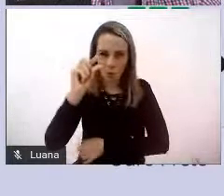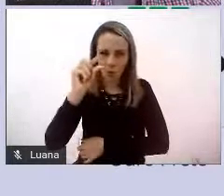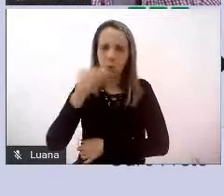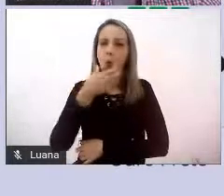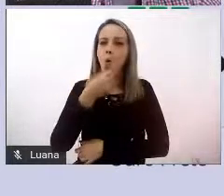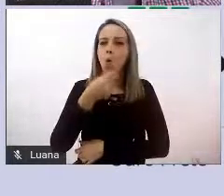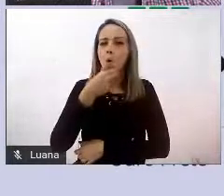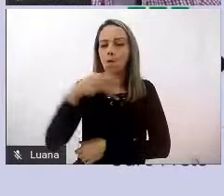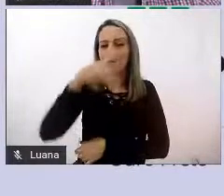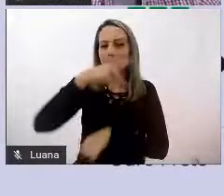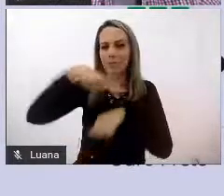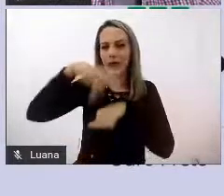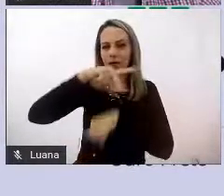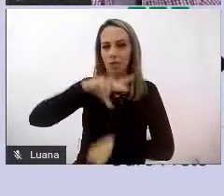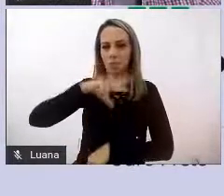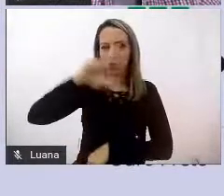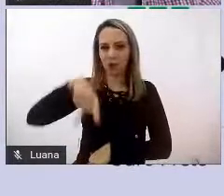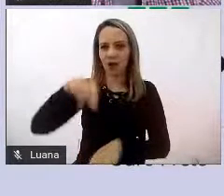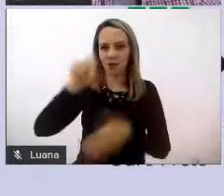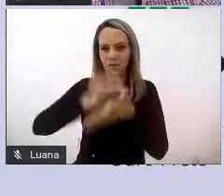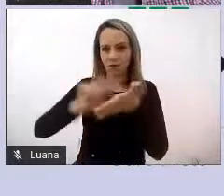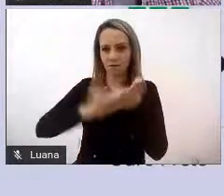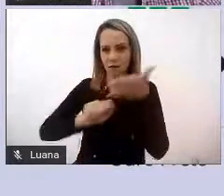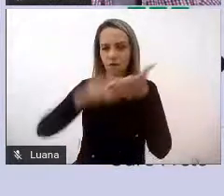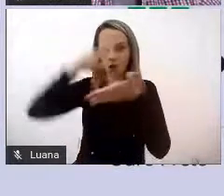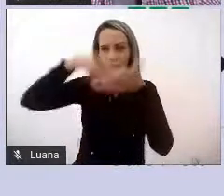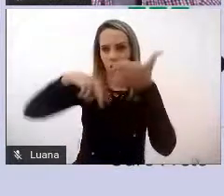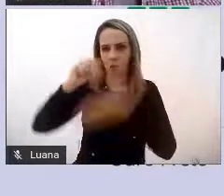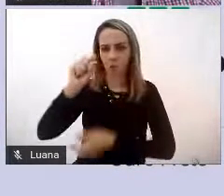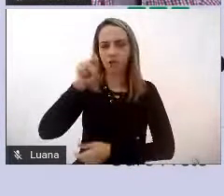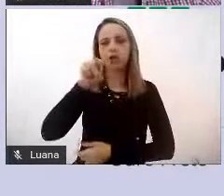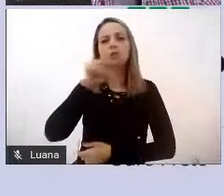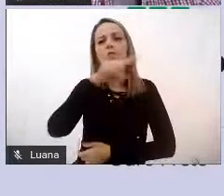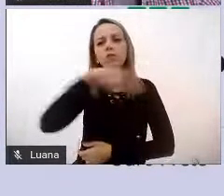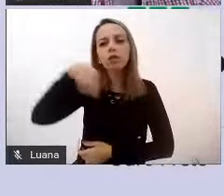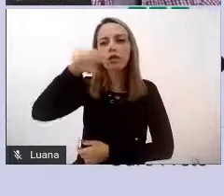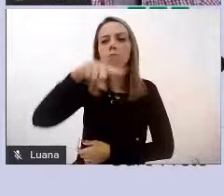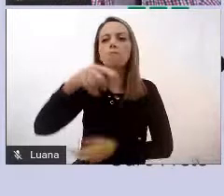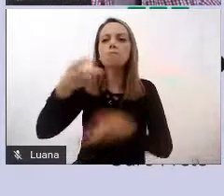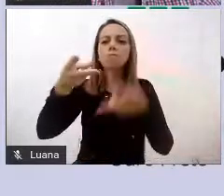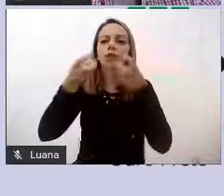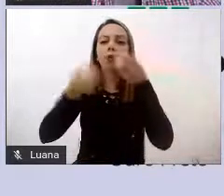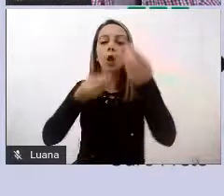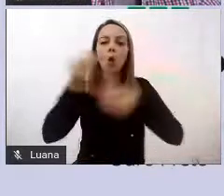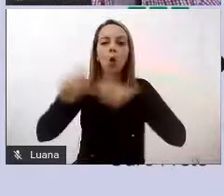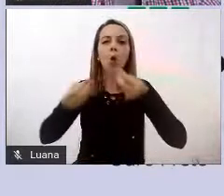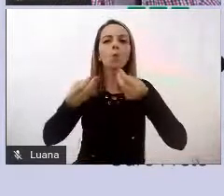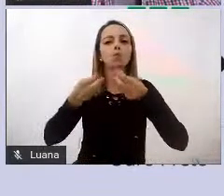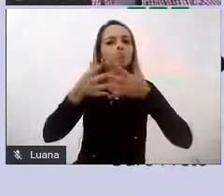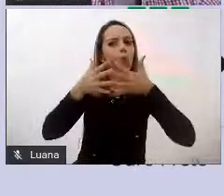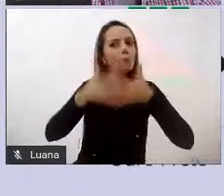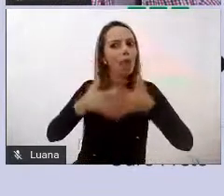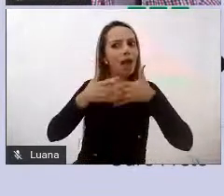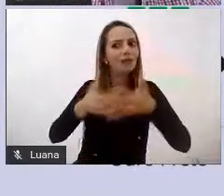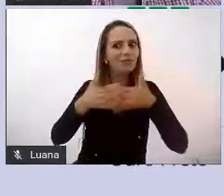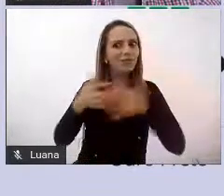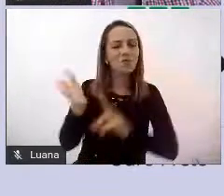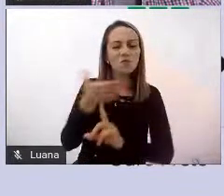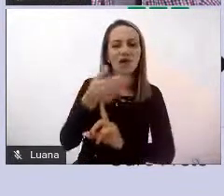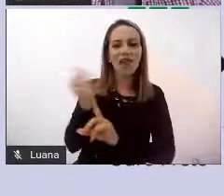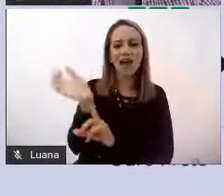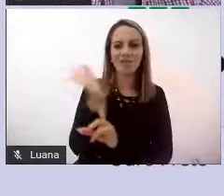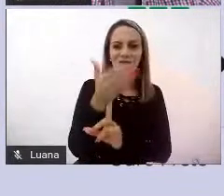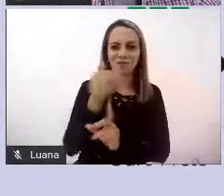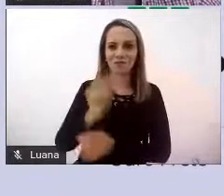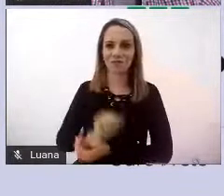ideia do que é o complexo desse palácio. Né? A partir de um areal infértil, que era a ilha, que vai